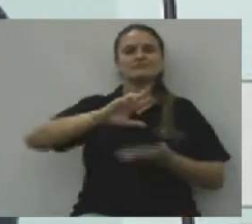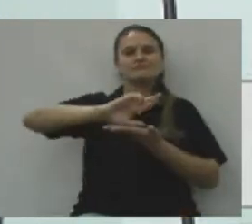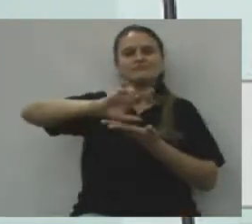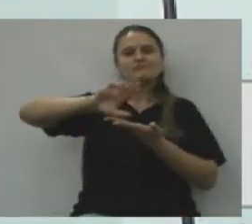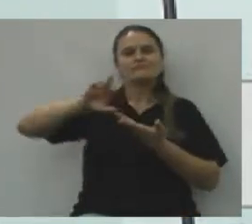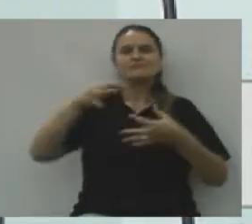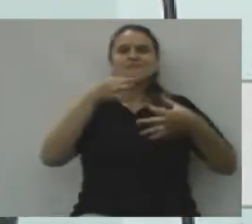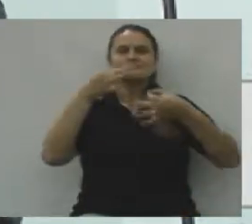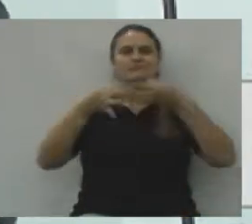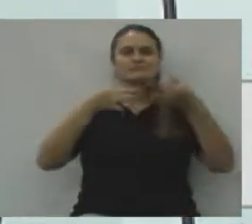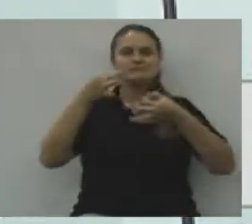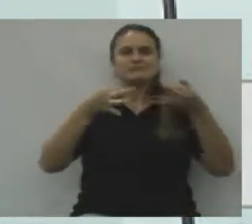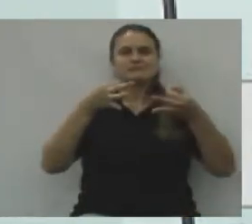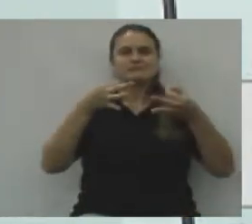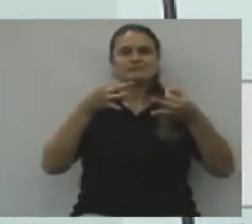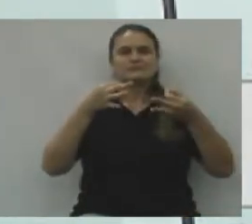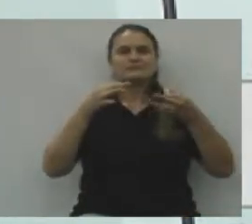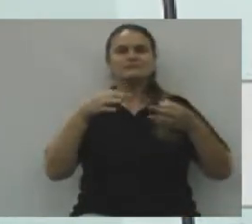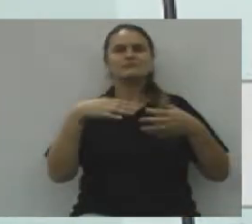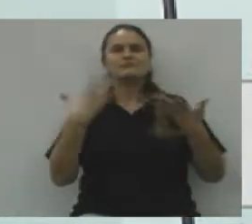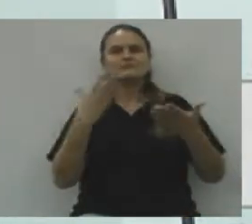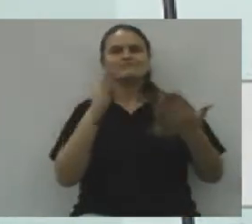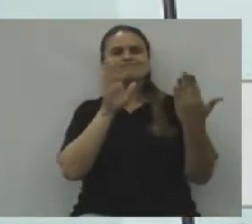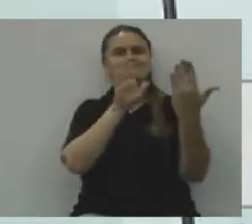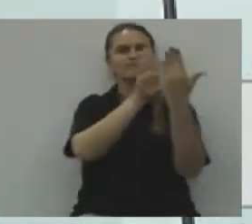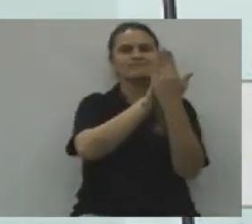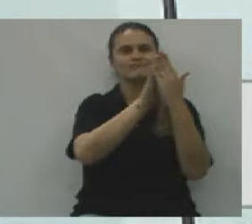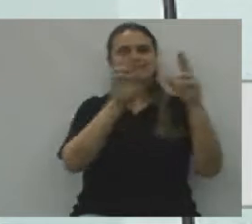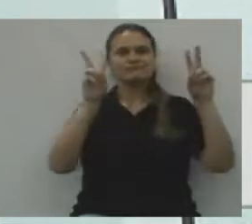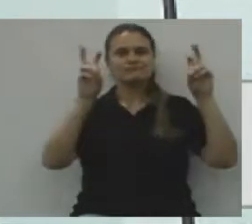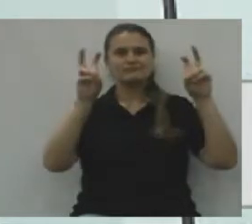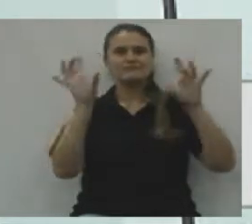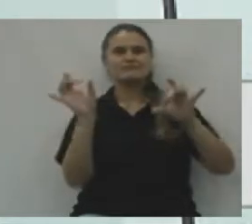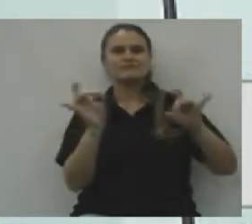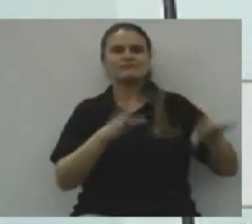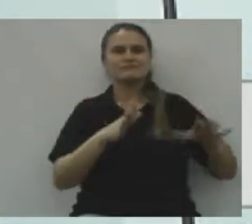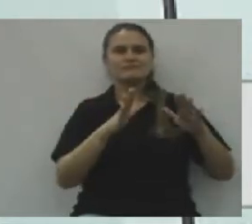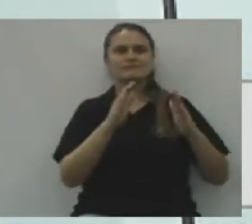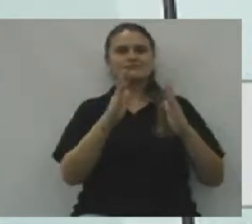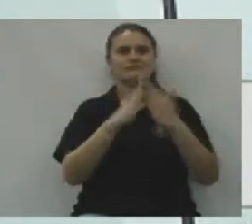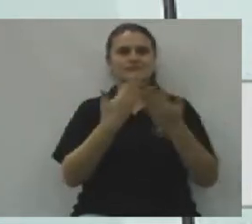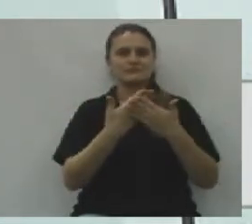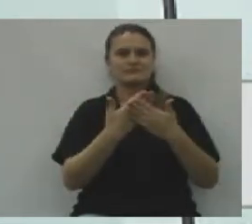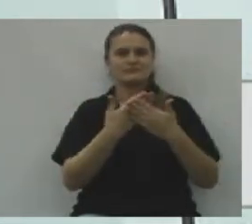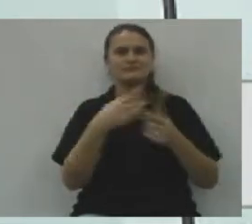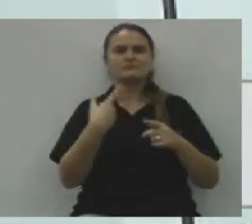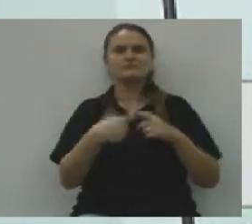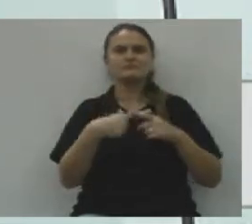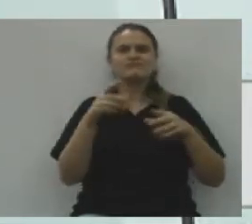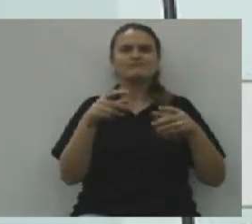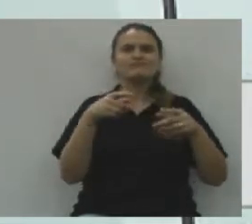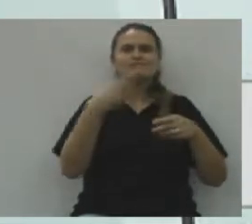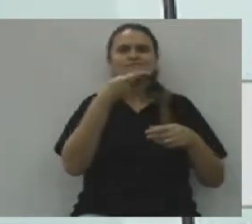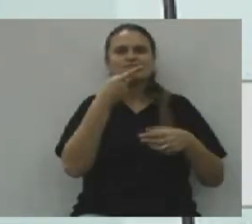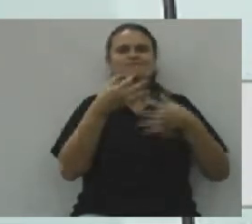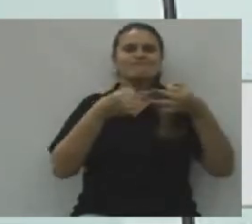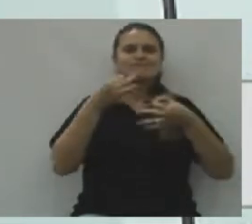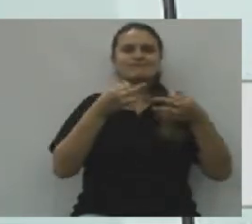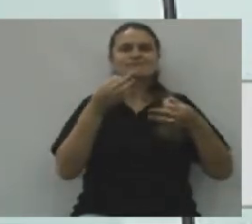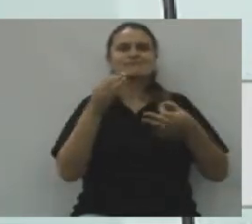variados argumentos para se trabalhar e se enfrentar o tema ligado à evasão escolar, né? Desde argumentos econômicos, como,